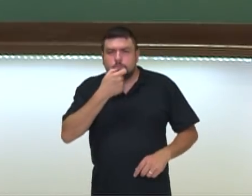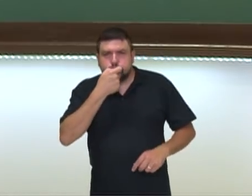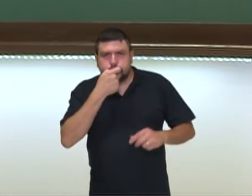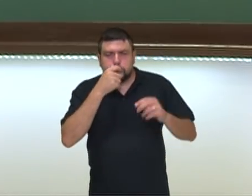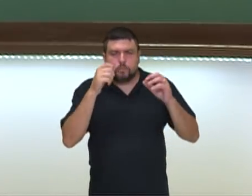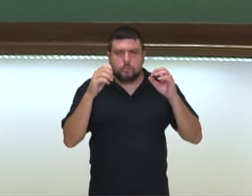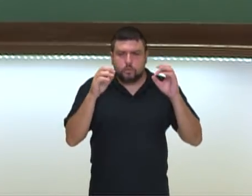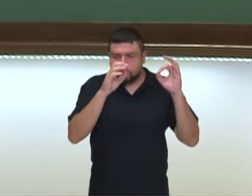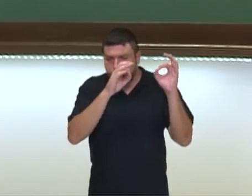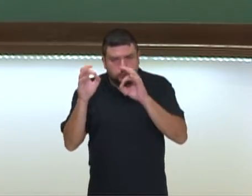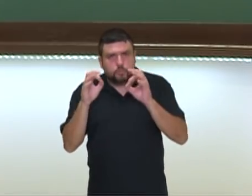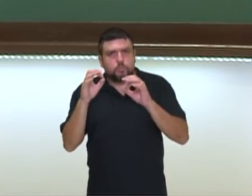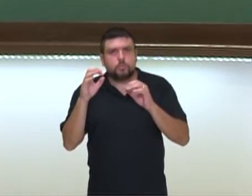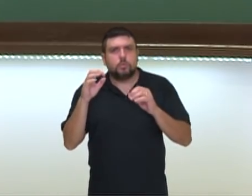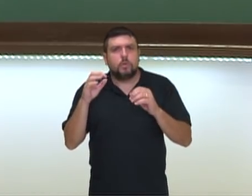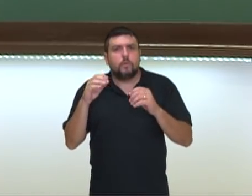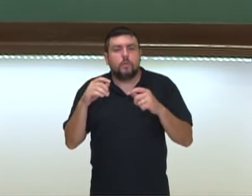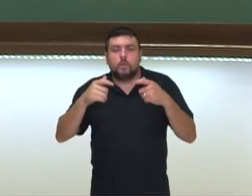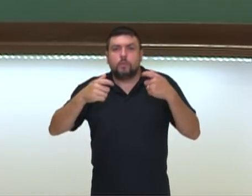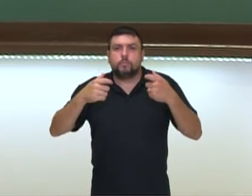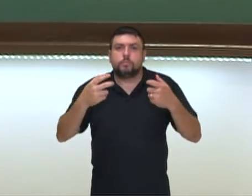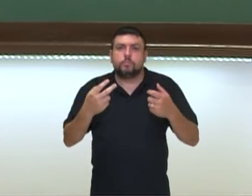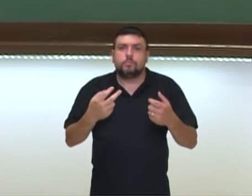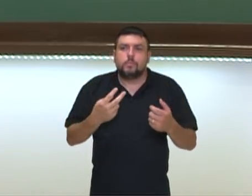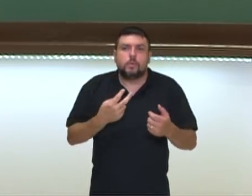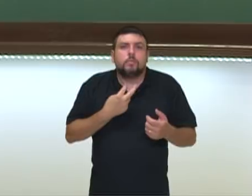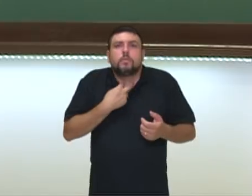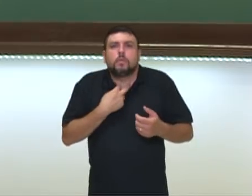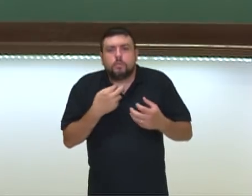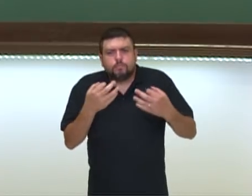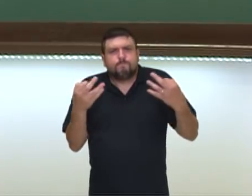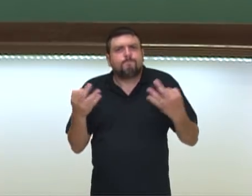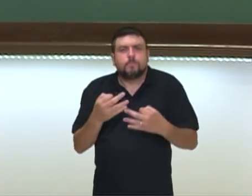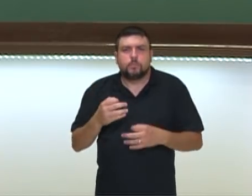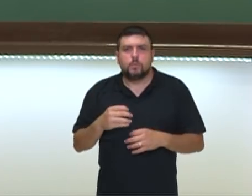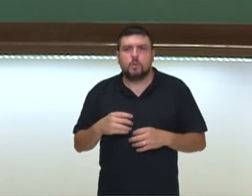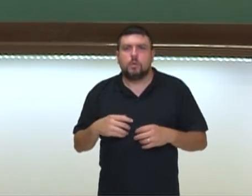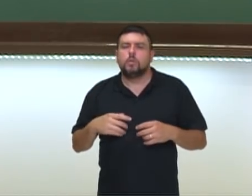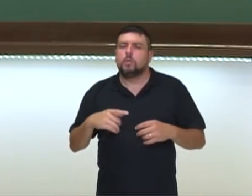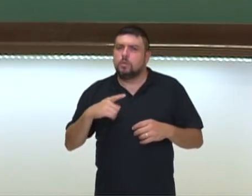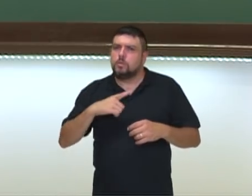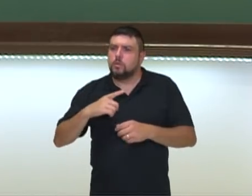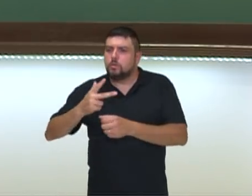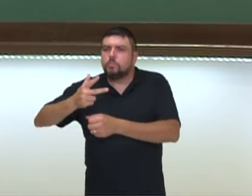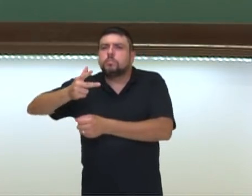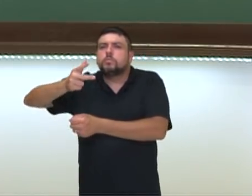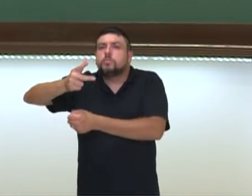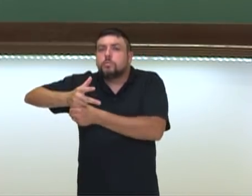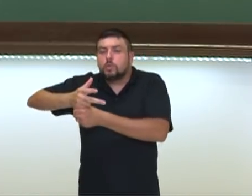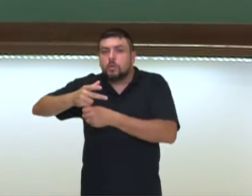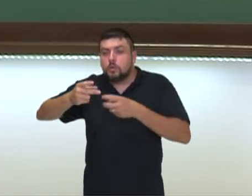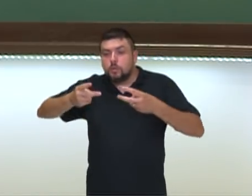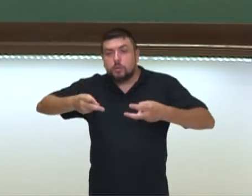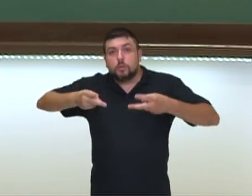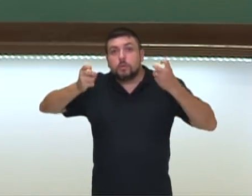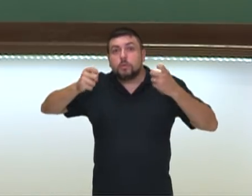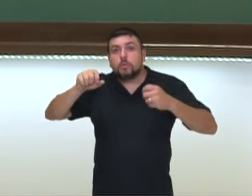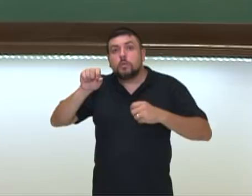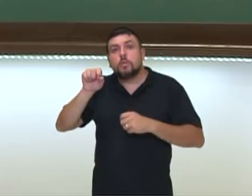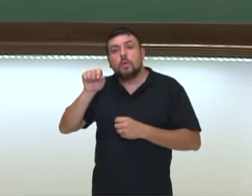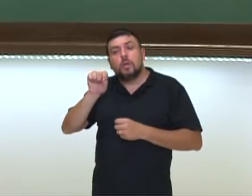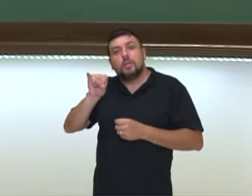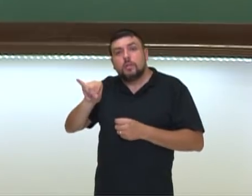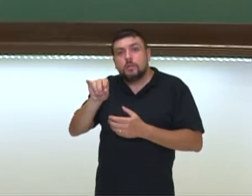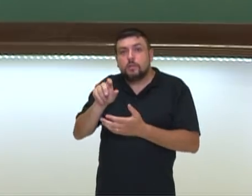certeza daquilo. Então é necessário recorrer a essas tecnologias, né, principalmente as câmeras, para identificar se